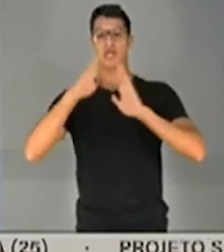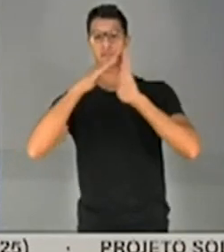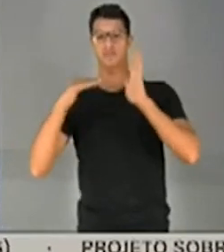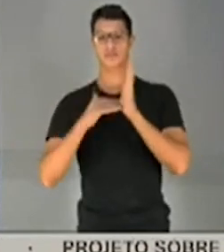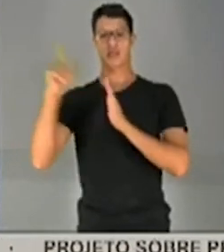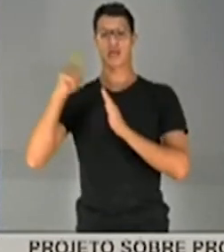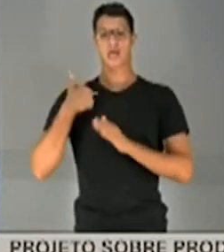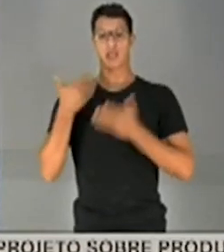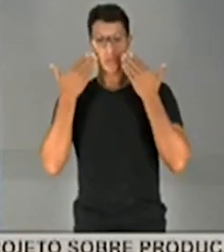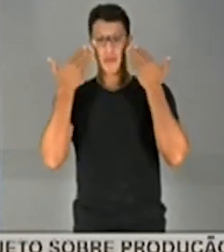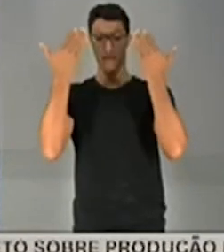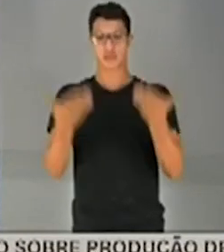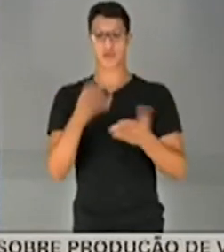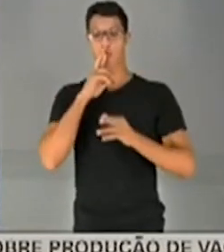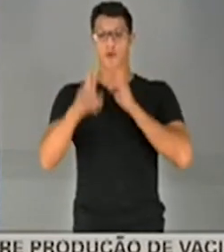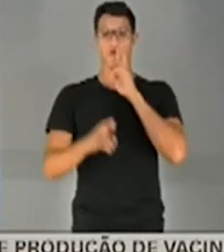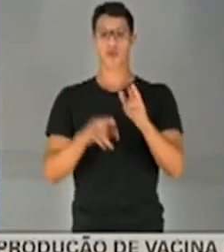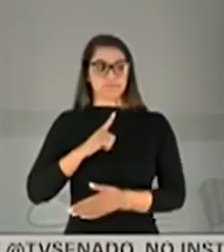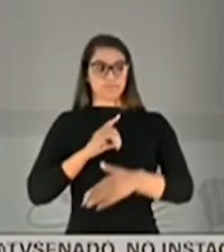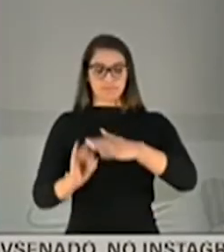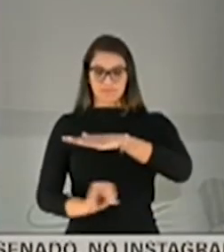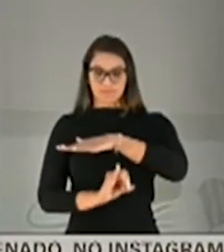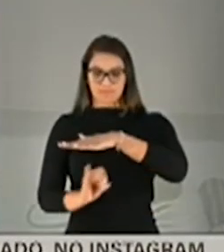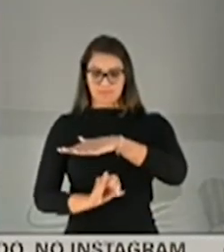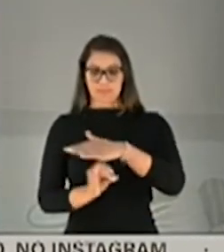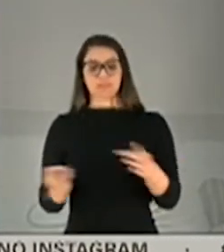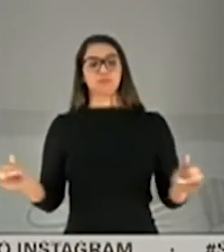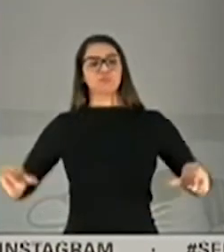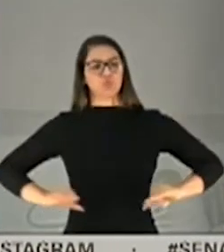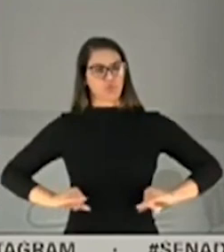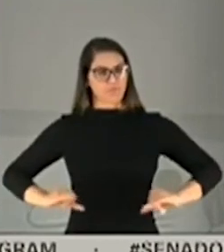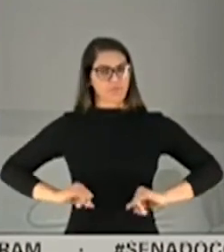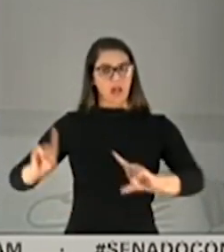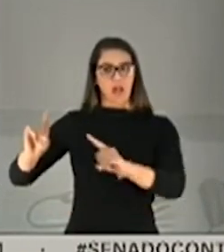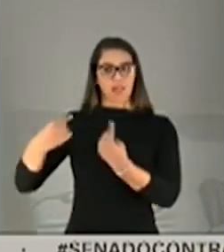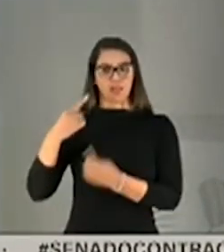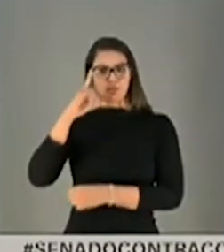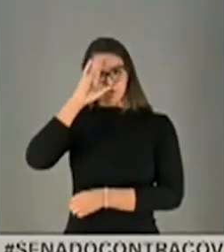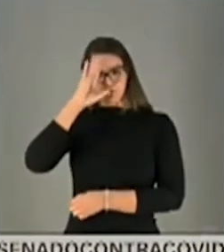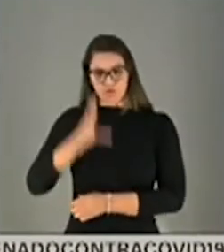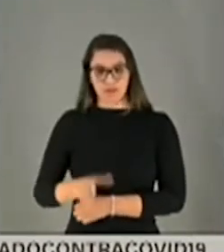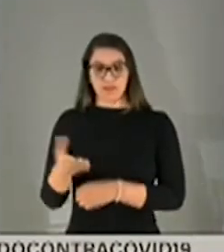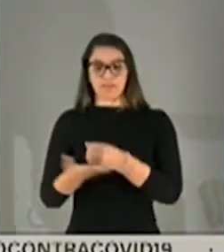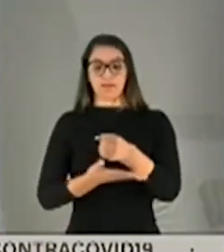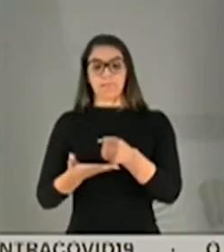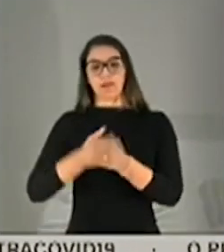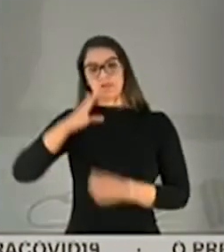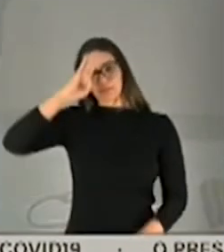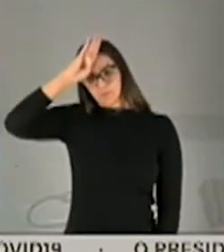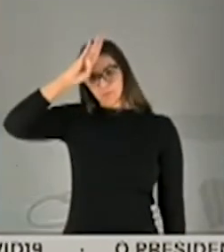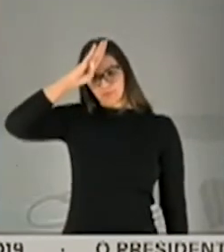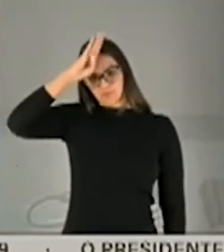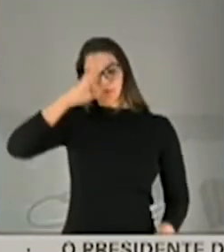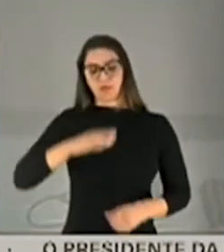Planalto, na qual eu apresentei os resultados dessa pesquisa. Sofri ataques diretamente por parte da base bolsonarista, o